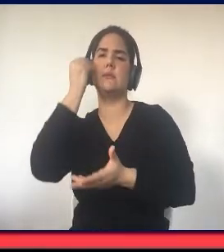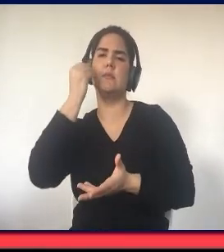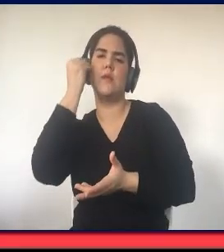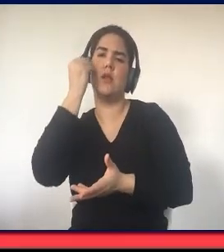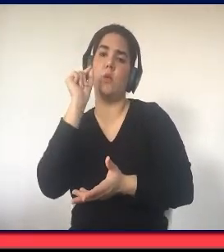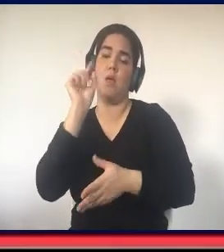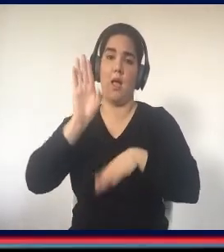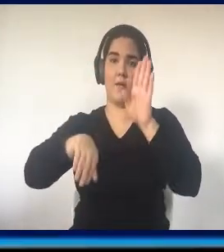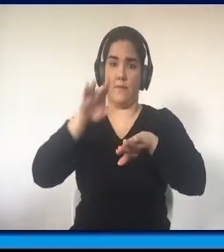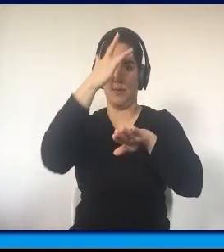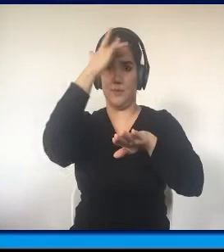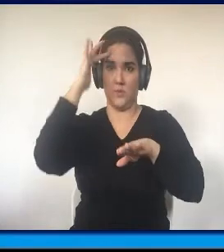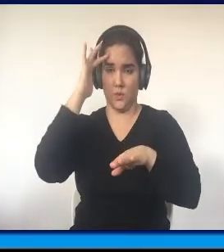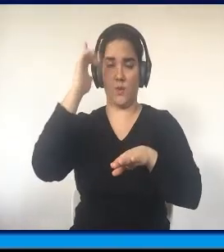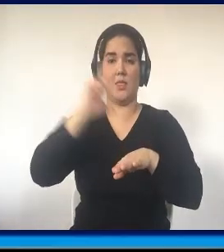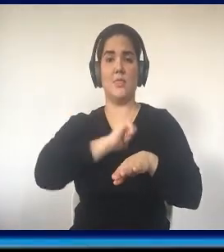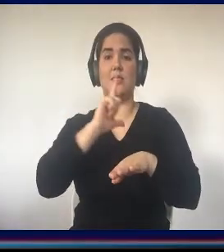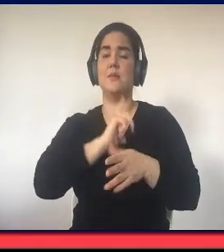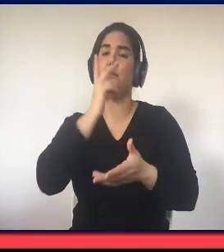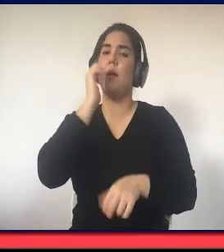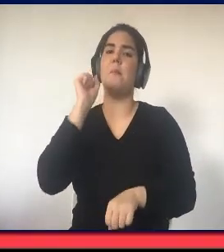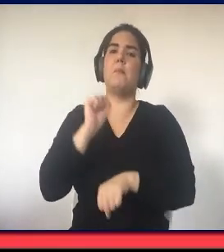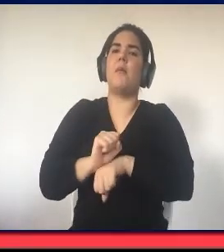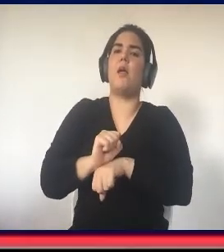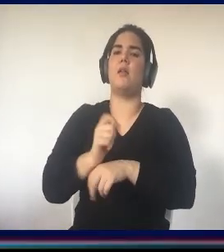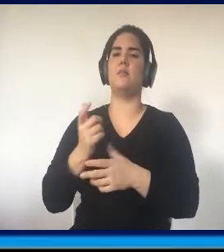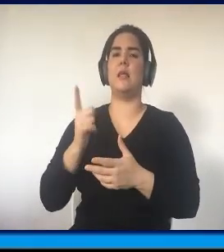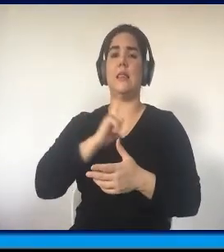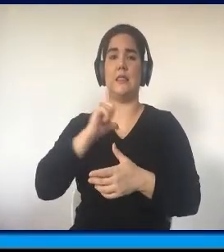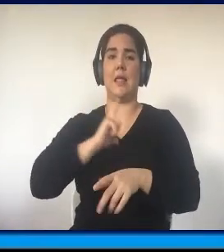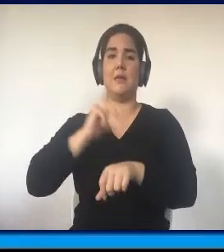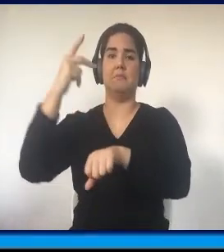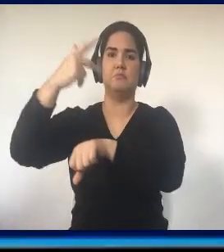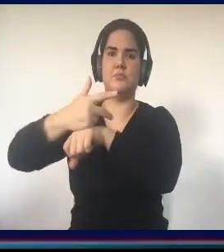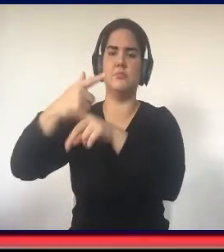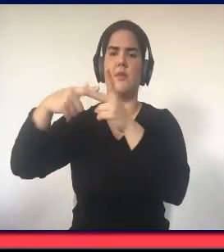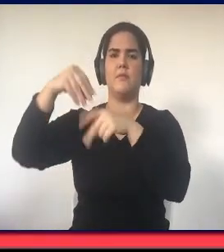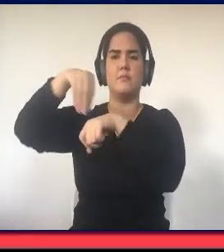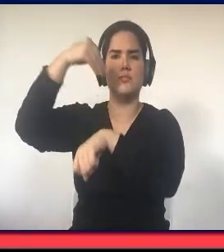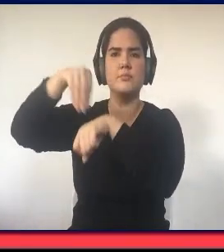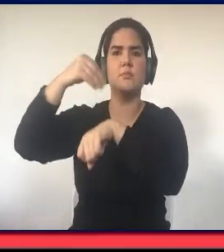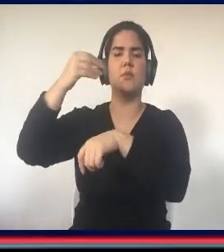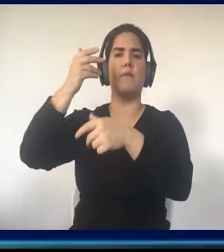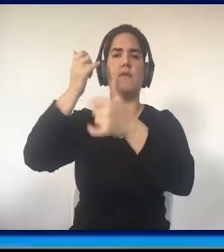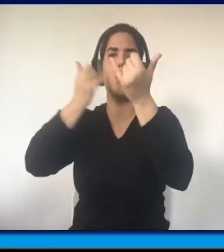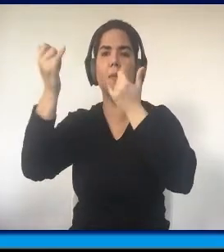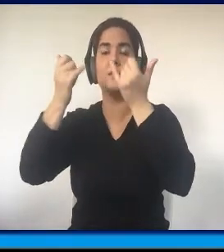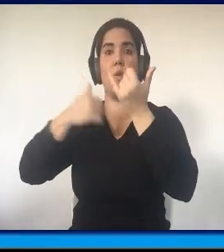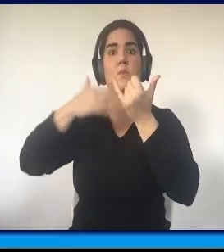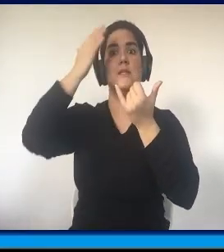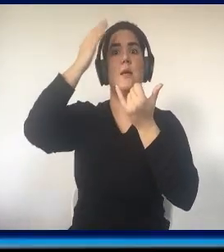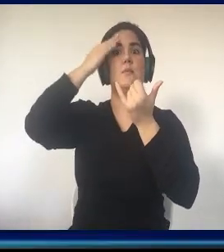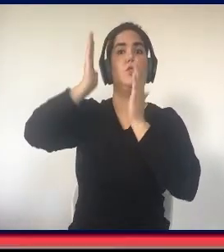nessa paralisia da análise. Tem muita live, tem muito conteúdo, tem muita coisa, e eles estudam aqui, nossa, eu tô sabendo isso, eu tô sabendo isso aqui, olha que legal que eu tô fazendo